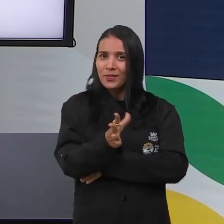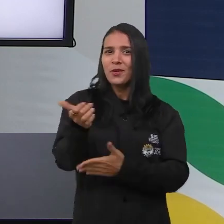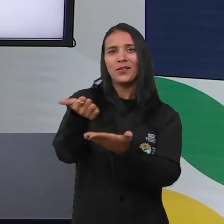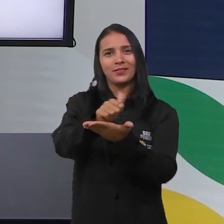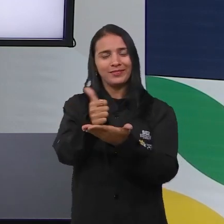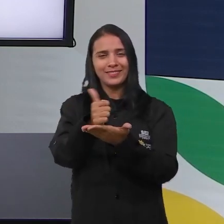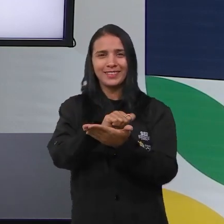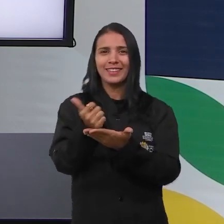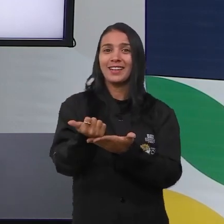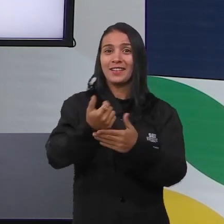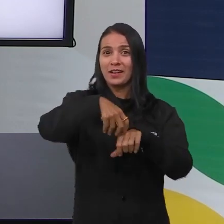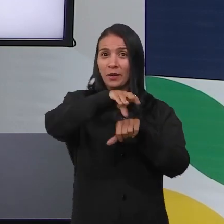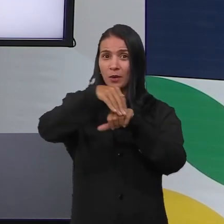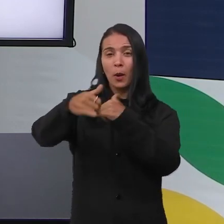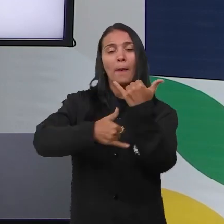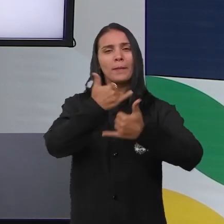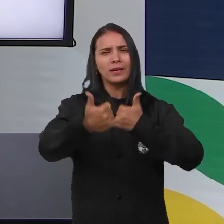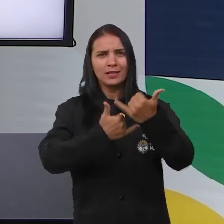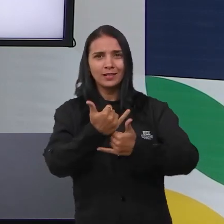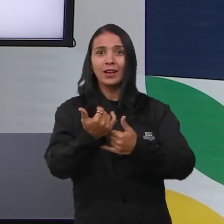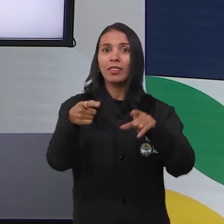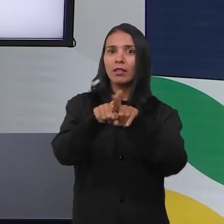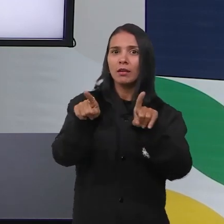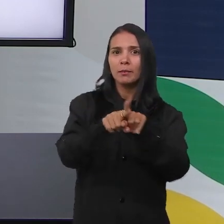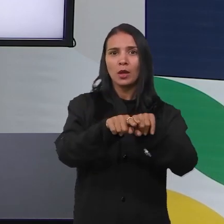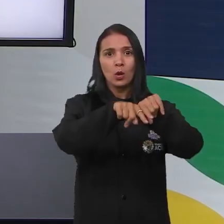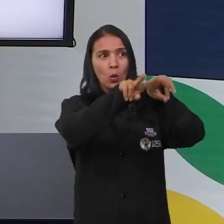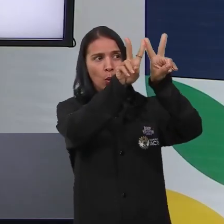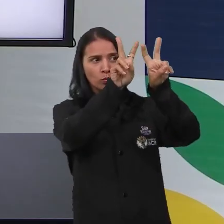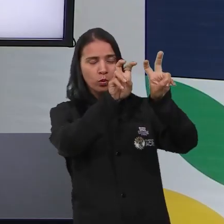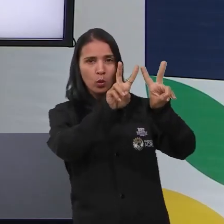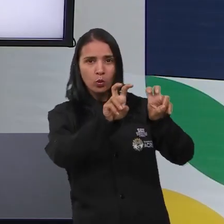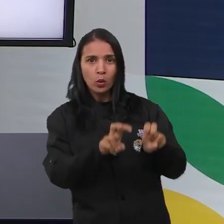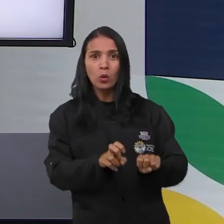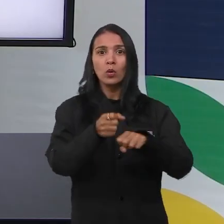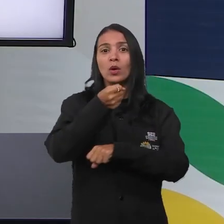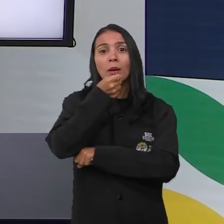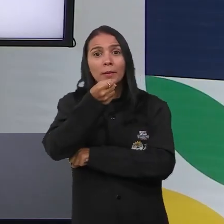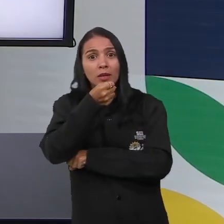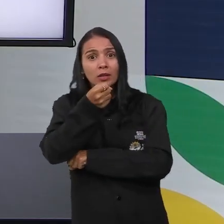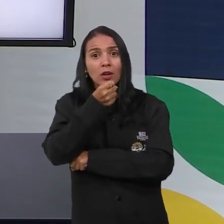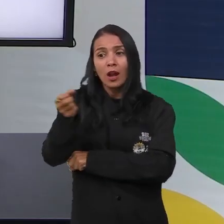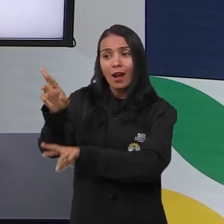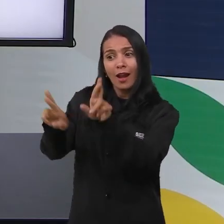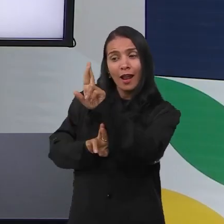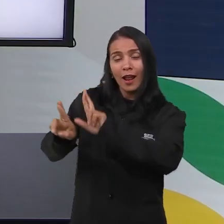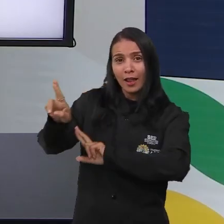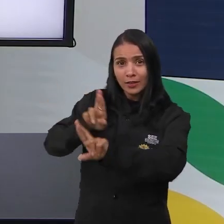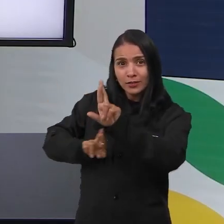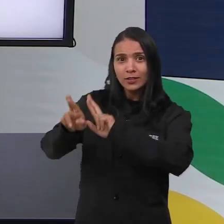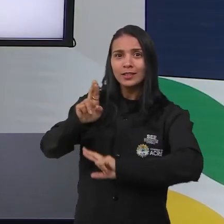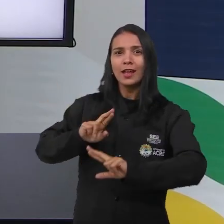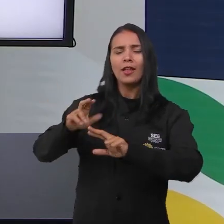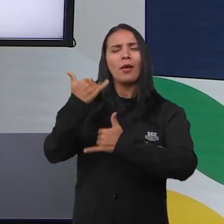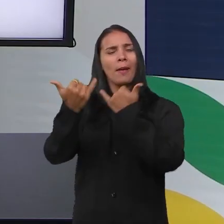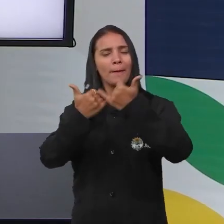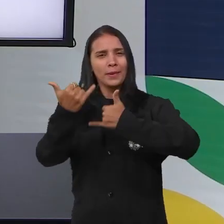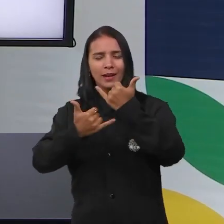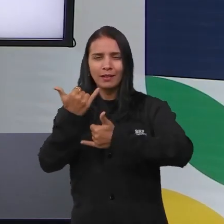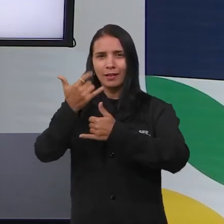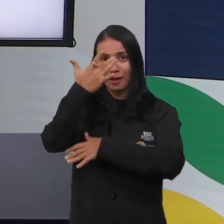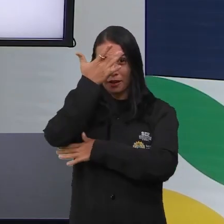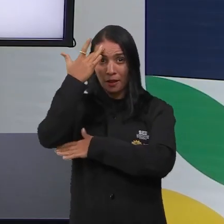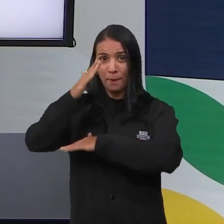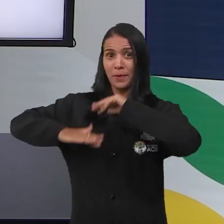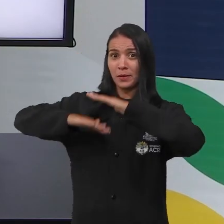de conteúdos jornalísticos relacionados ao entretenimento do game. Tranquilo? Ai, professor, não estou